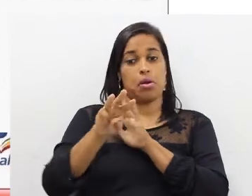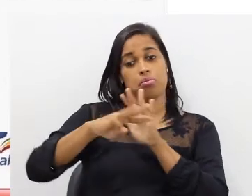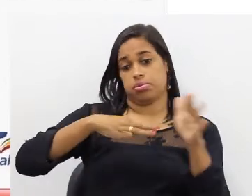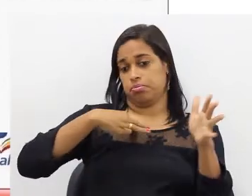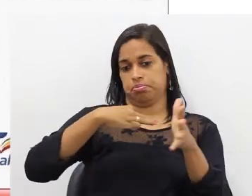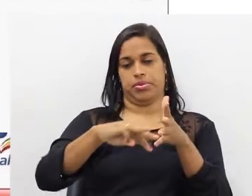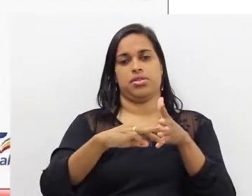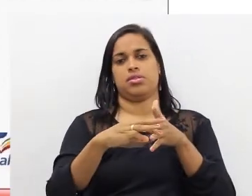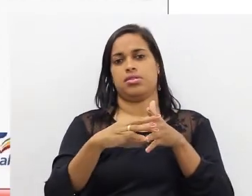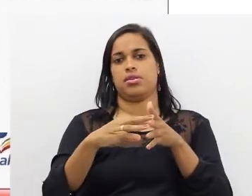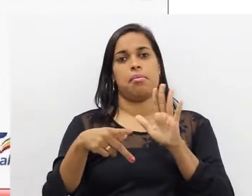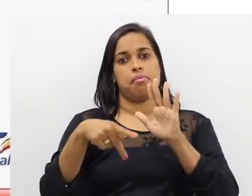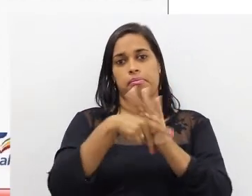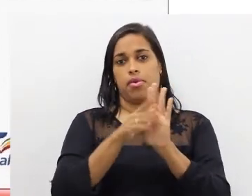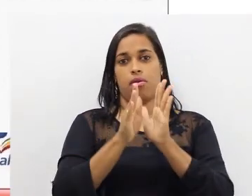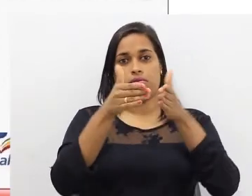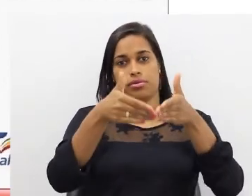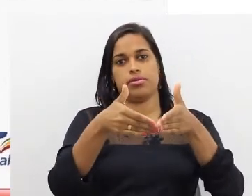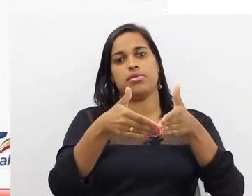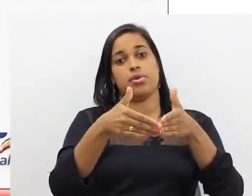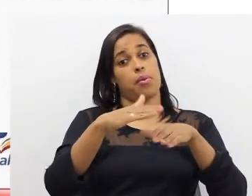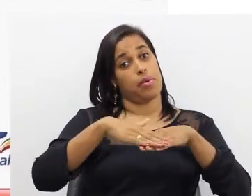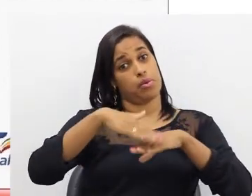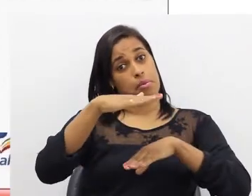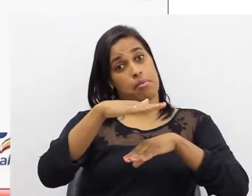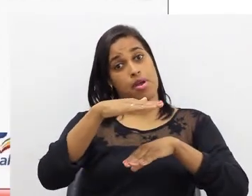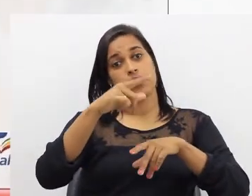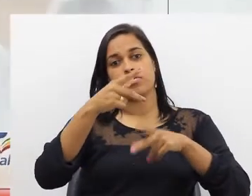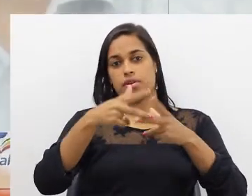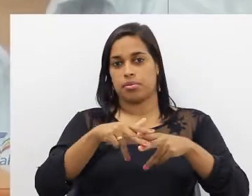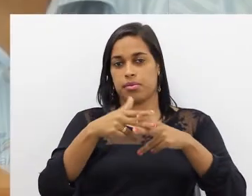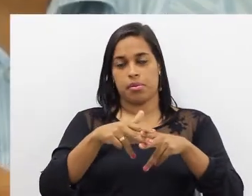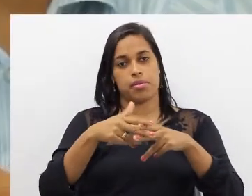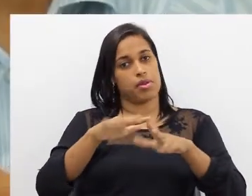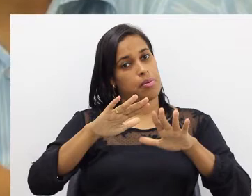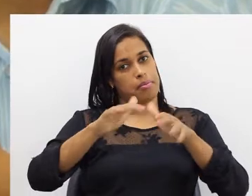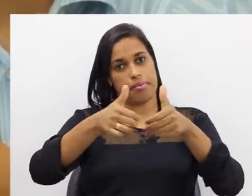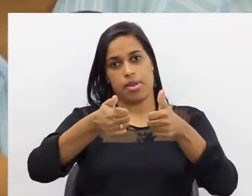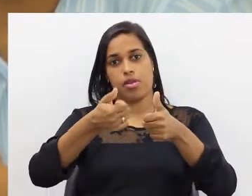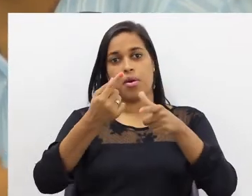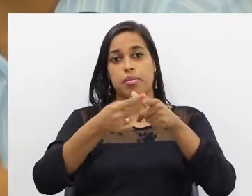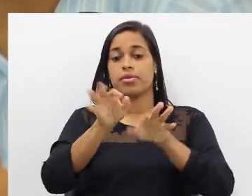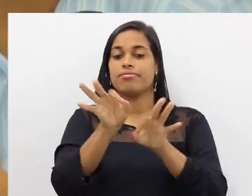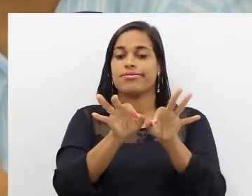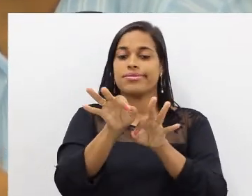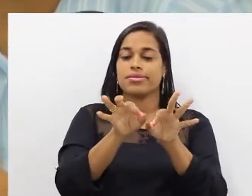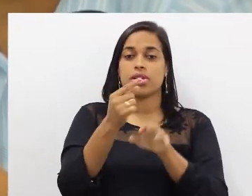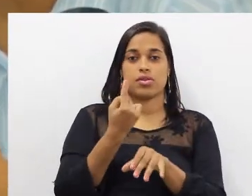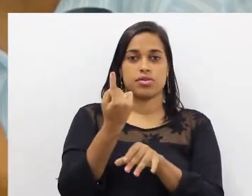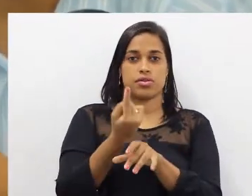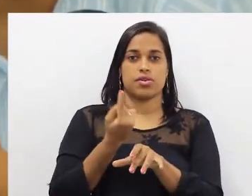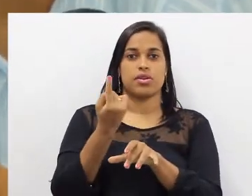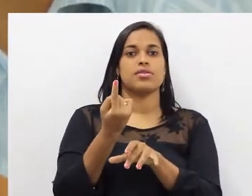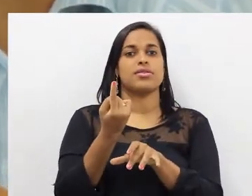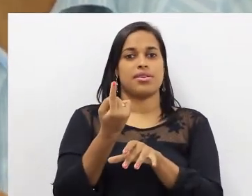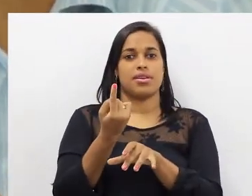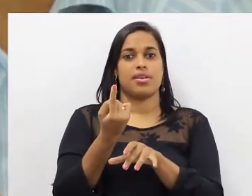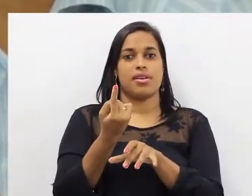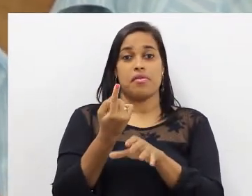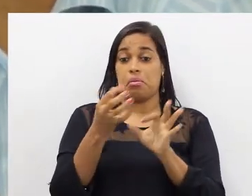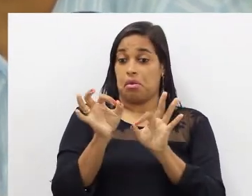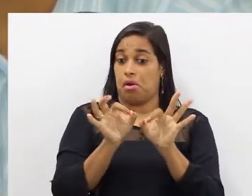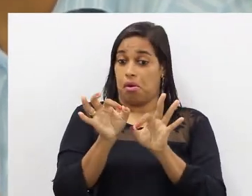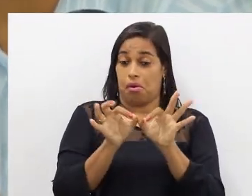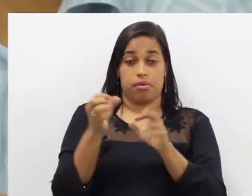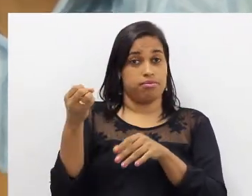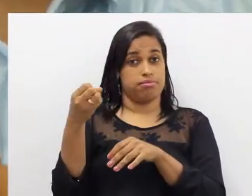direto. Então, quanto mais equipamentos, melhor. Uma rede que auto se configura e vem aí para mexer com tudo